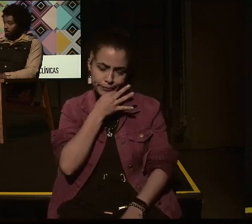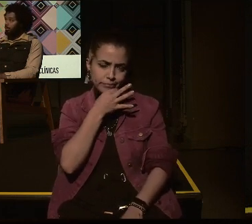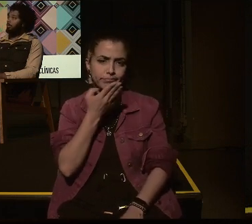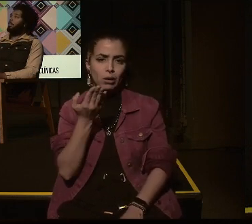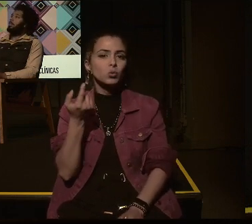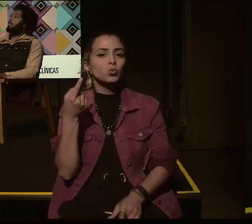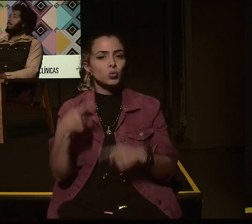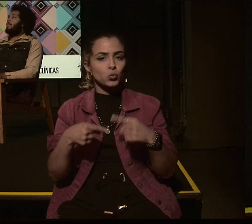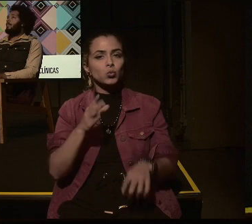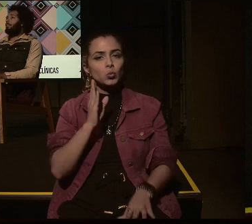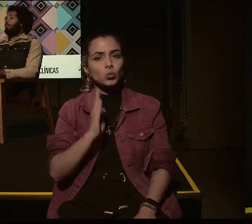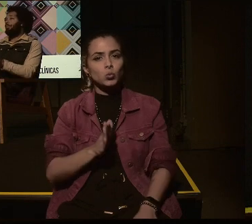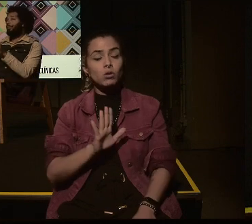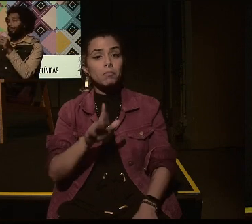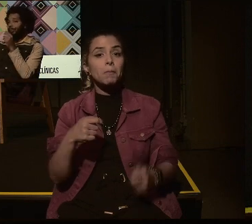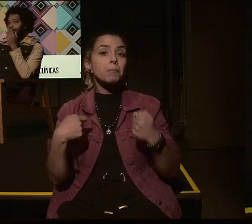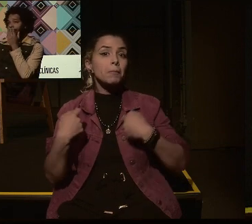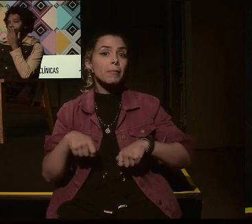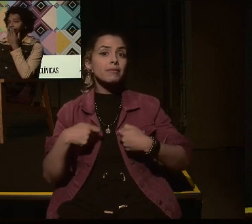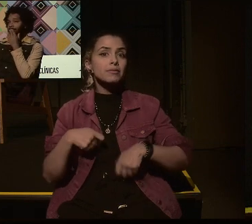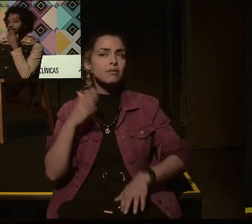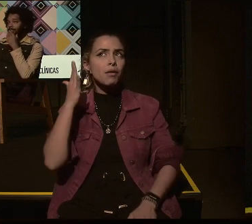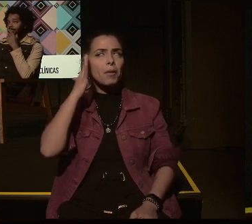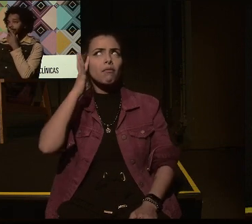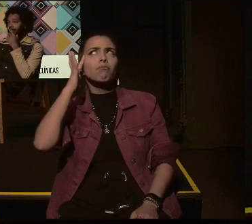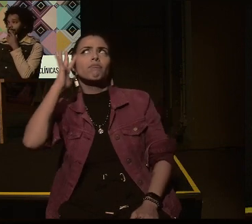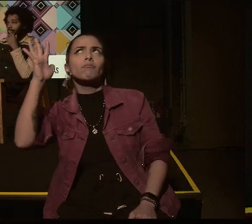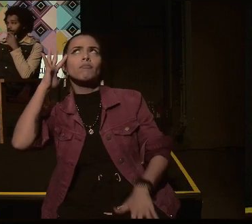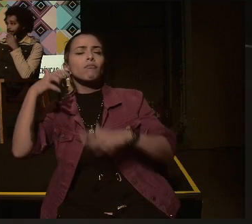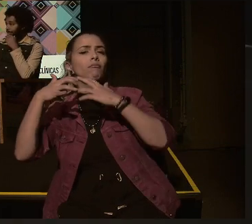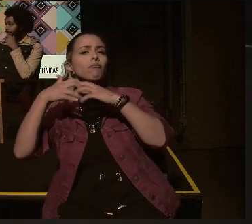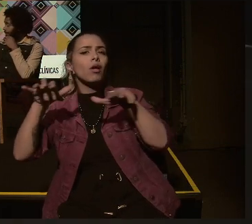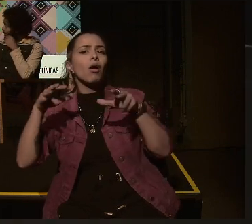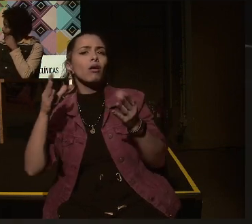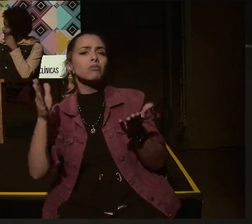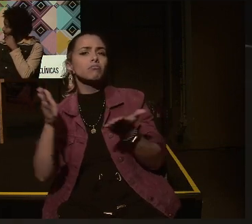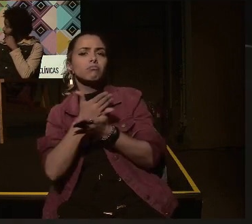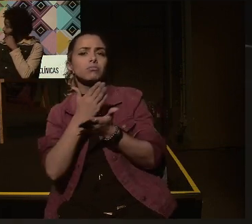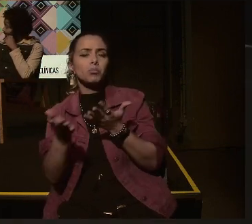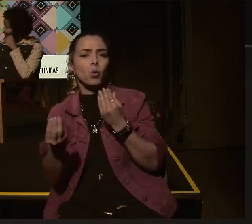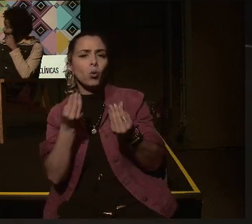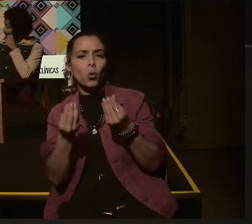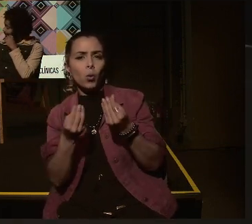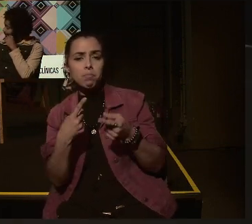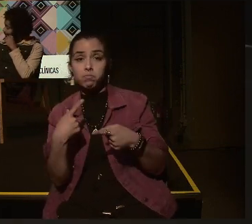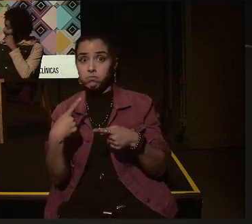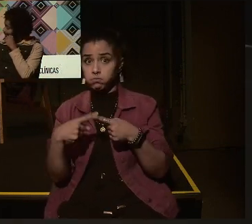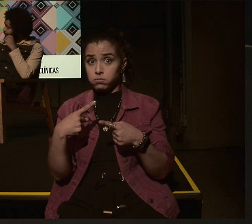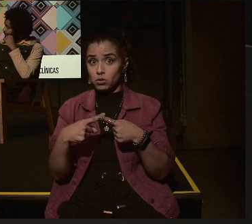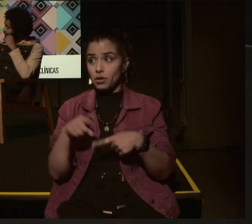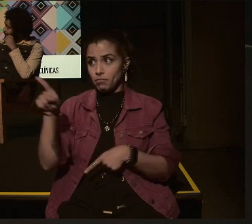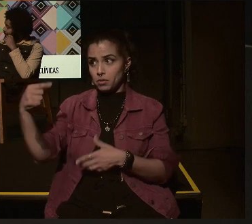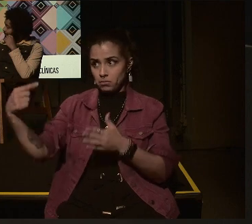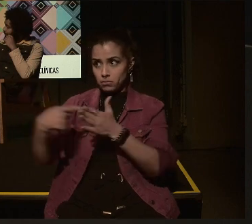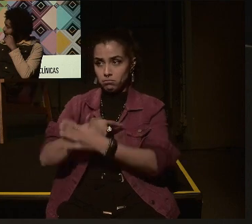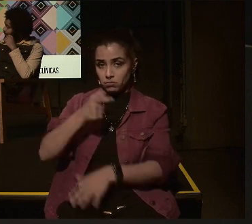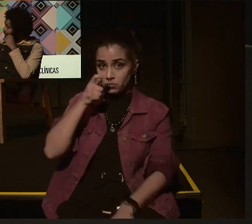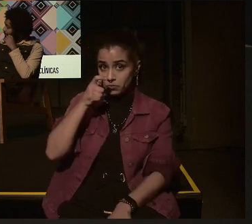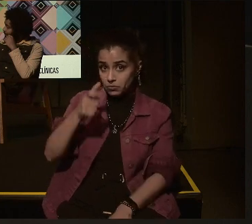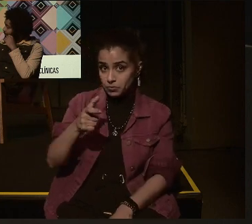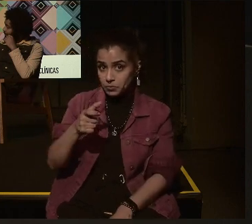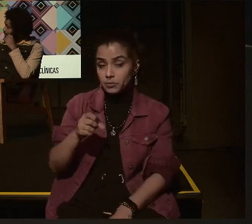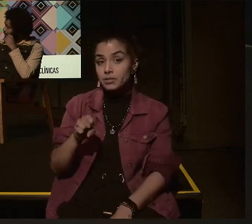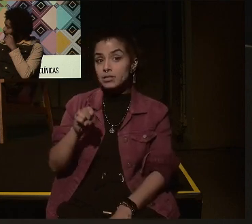aí a gente tem que fazer uma separação. Porque se a sua pergunta, que é uma pergunta interessantíssima, for